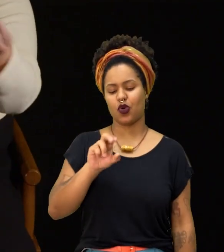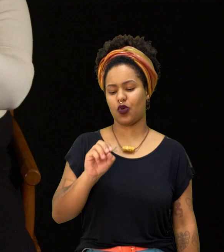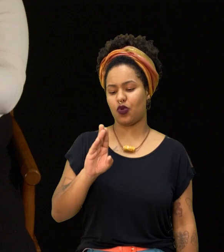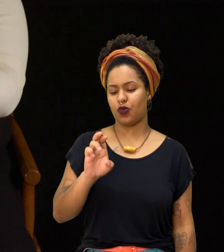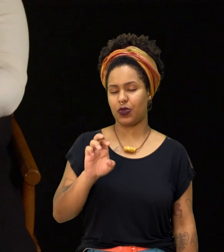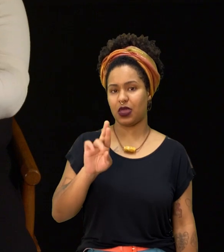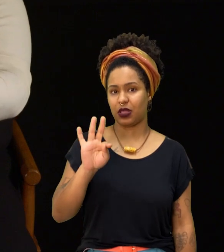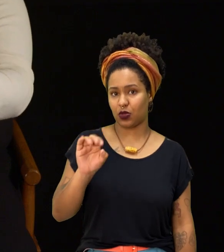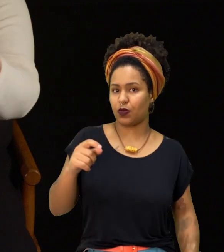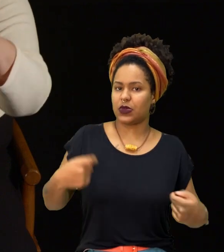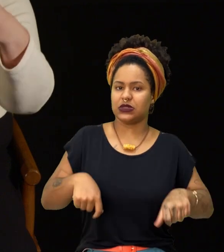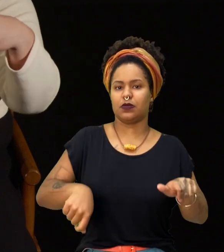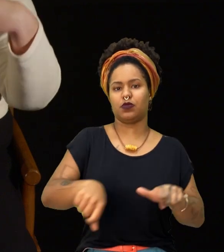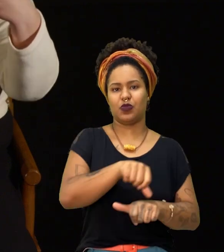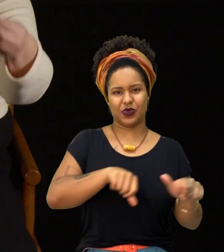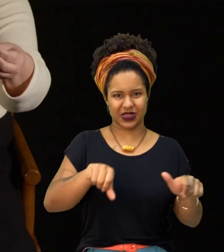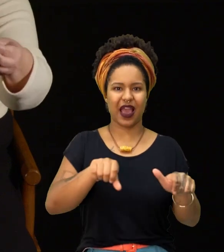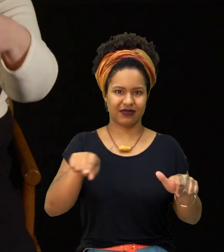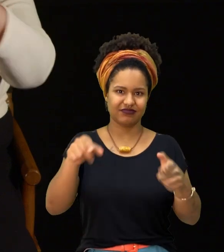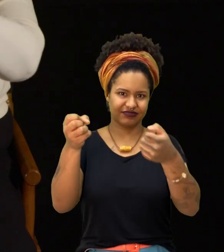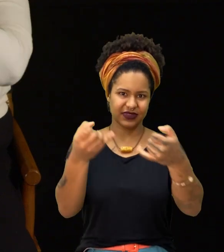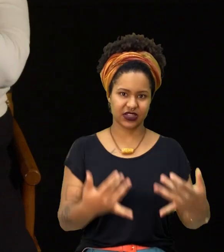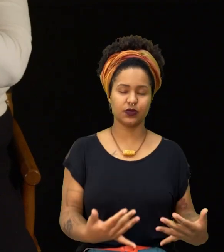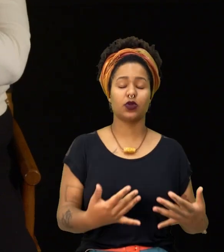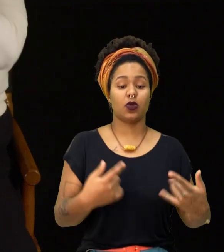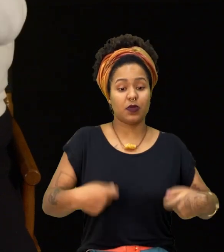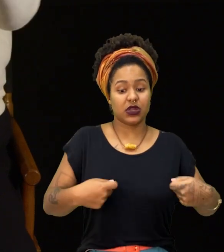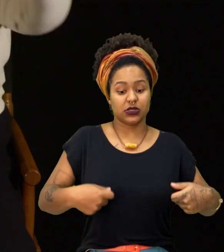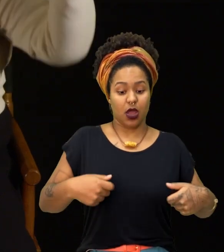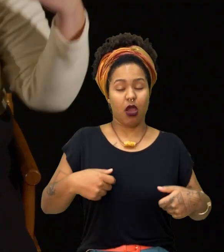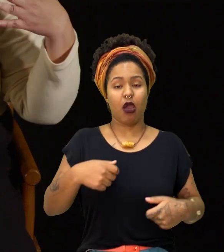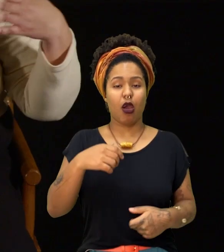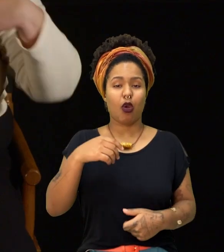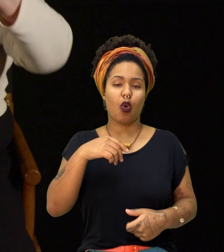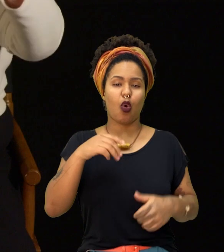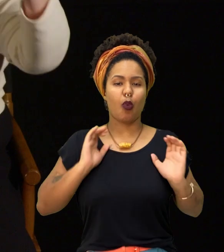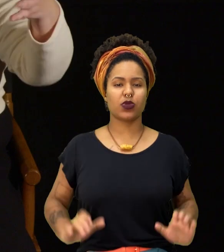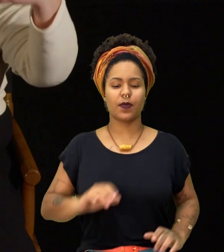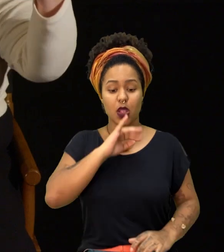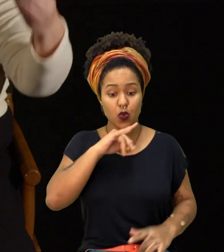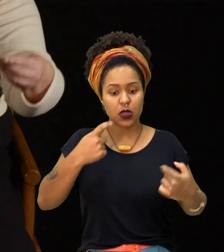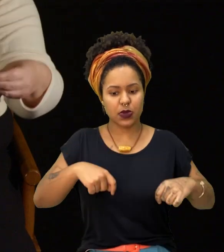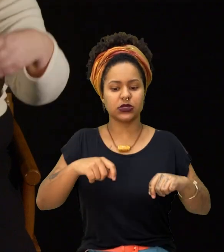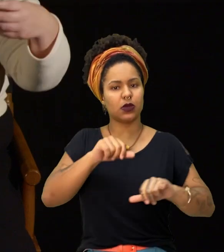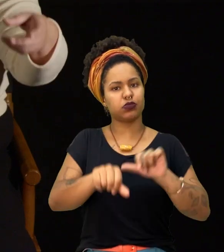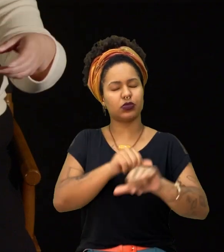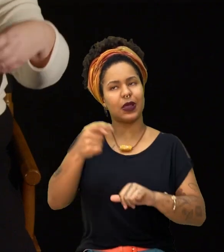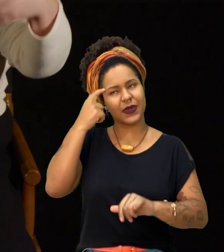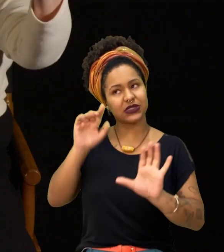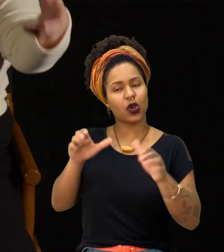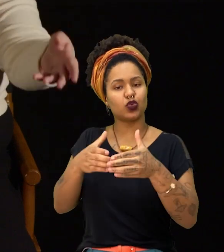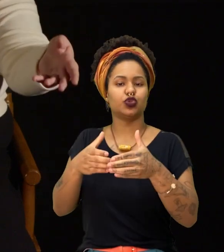tem que ser mudado, né, e tem que ser pensado, inclusive pensado em conjunto, em coletivo, sobretudo com